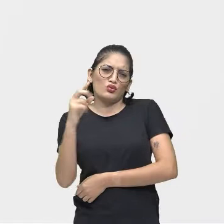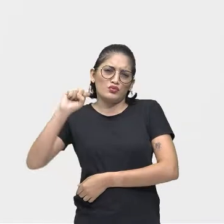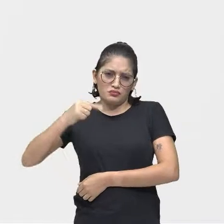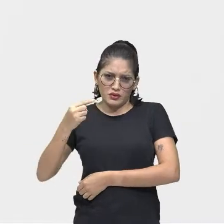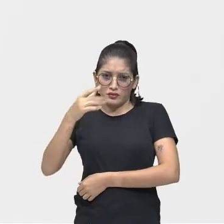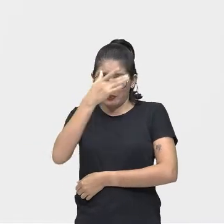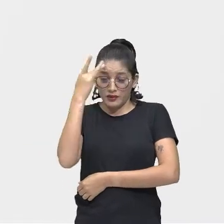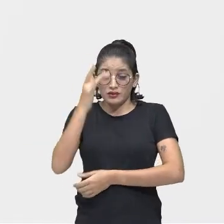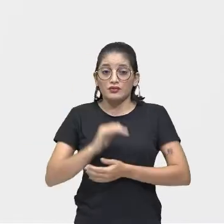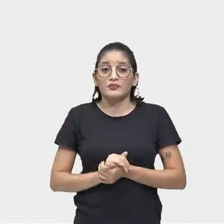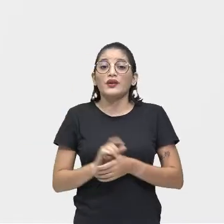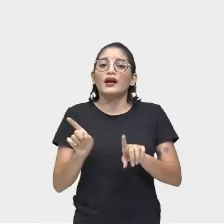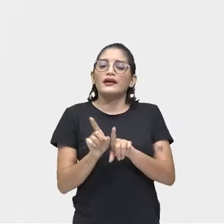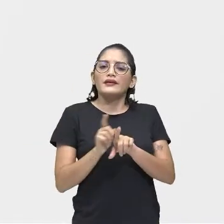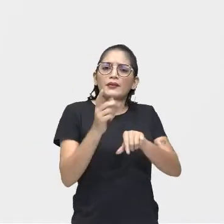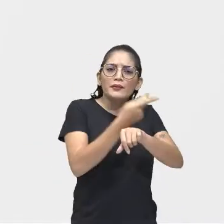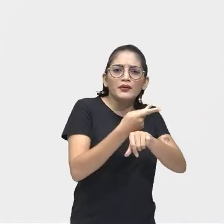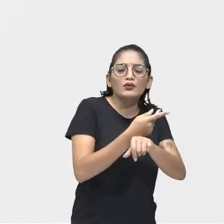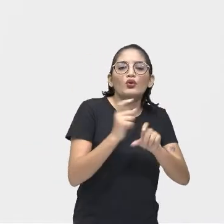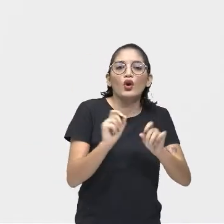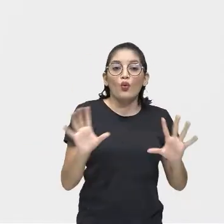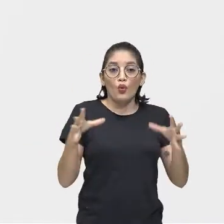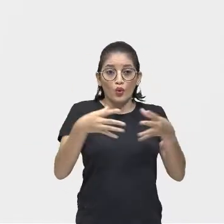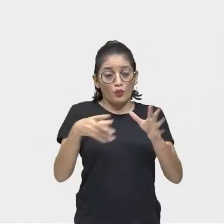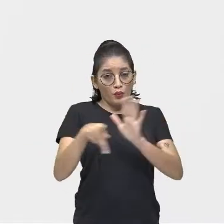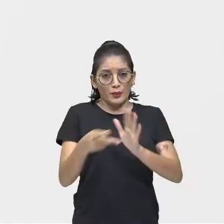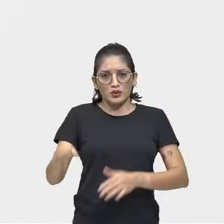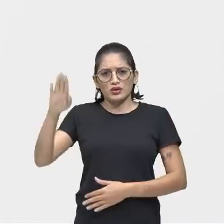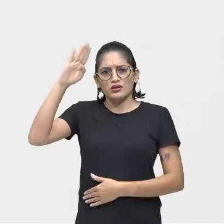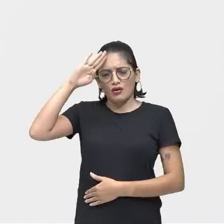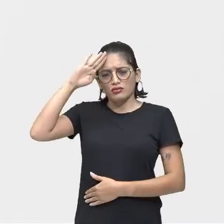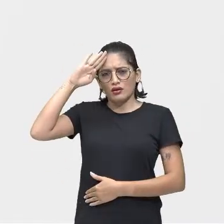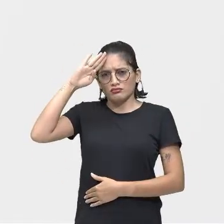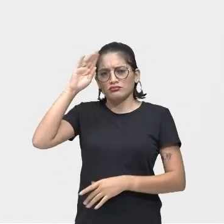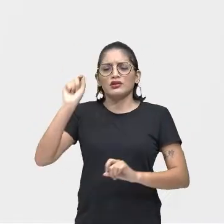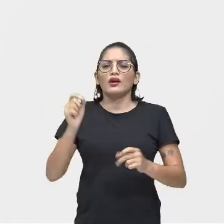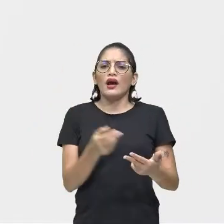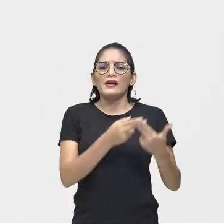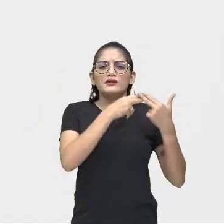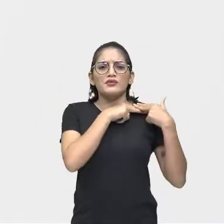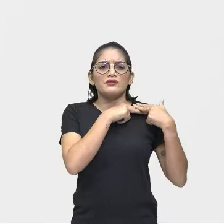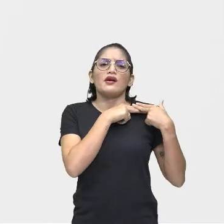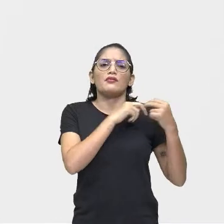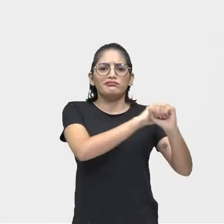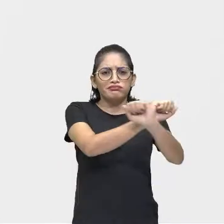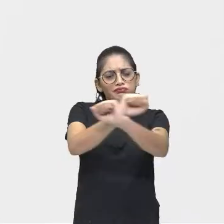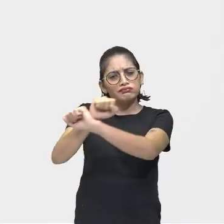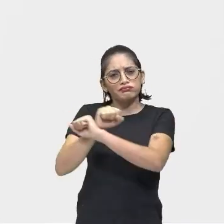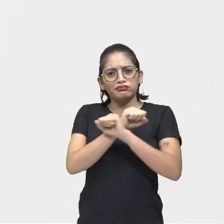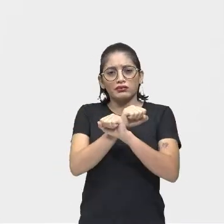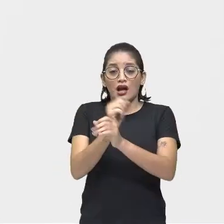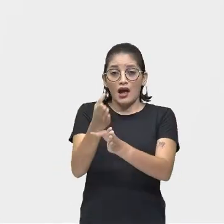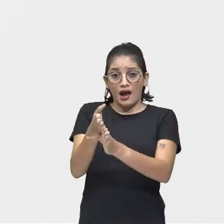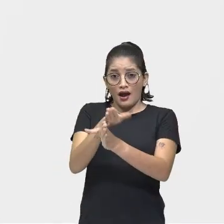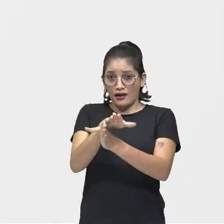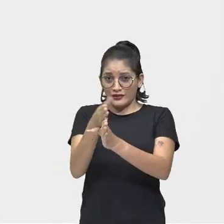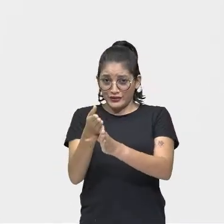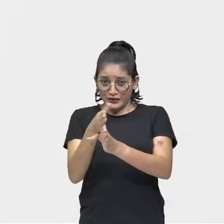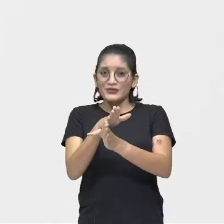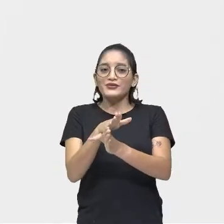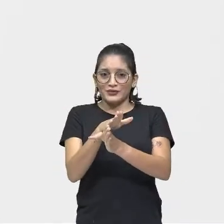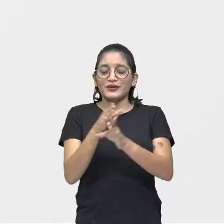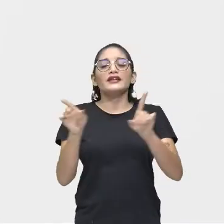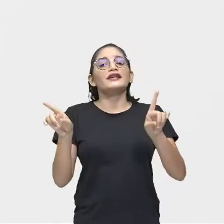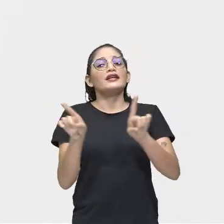expedições eram compostas também pelos soldados, que ficavam responsáveis por proteger militarmente as fronteiras litorâneas